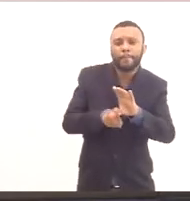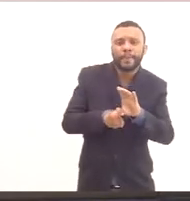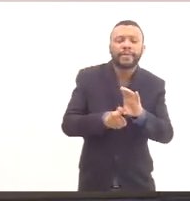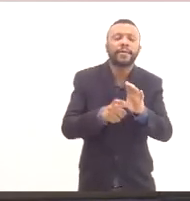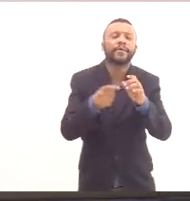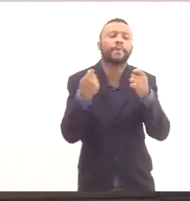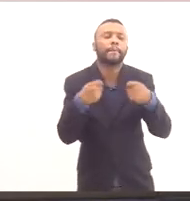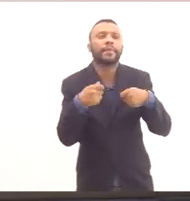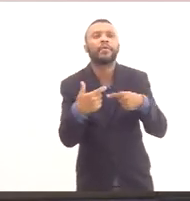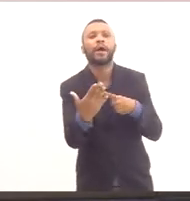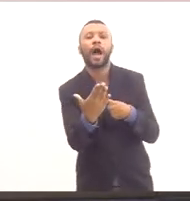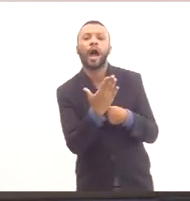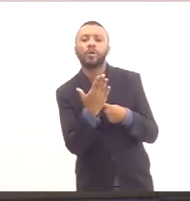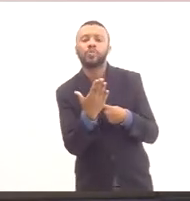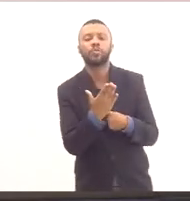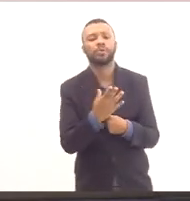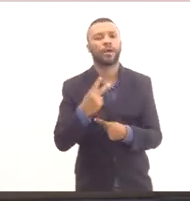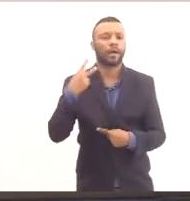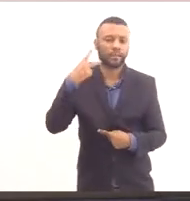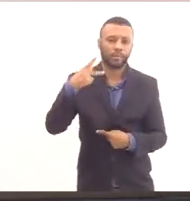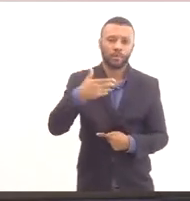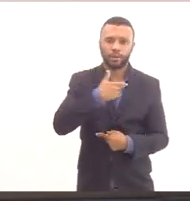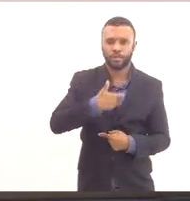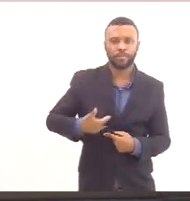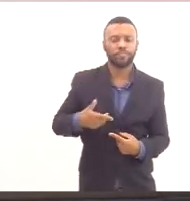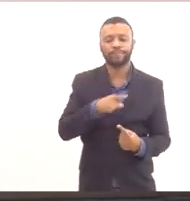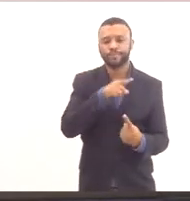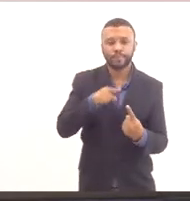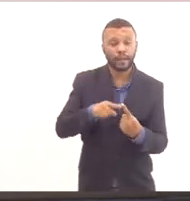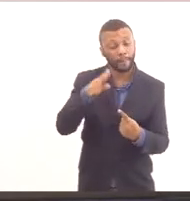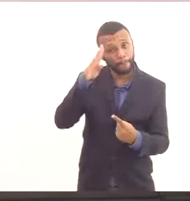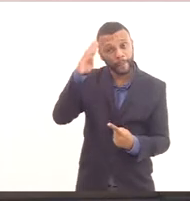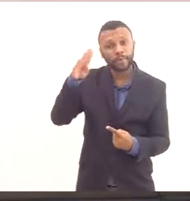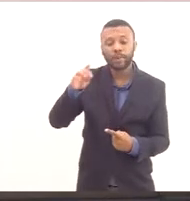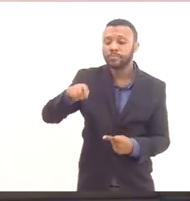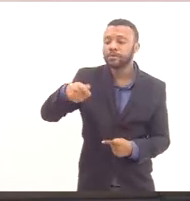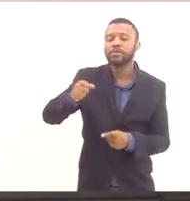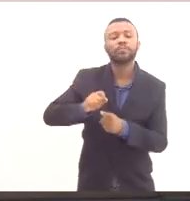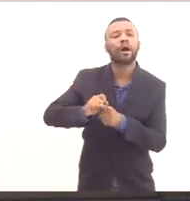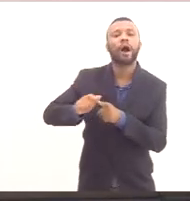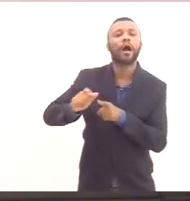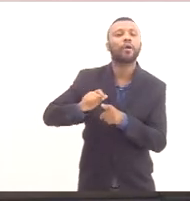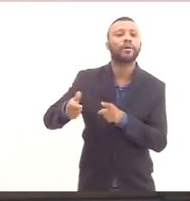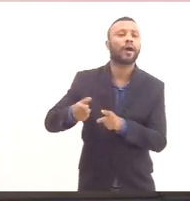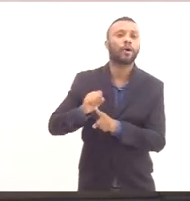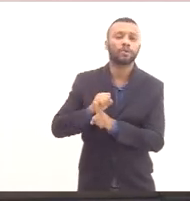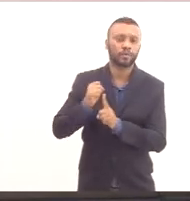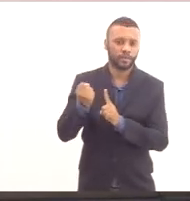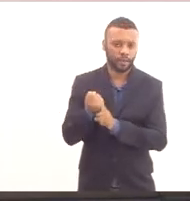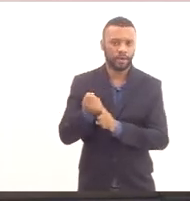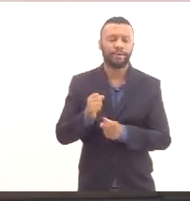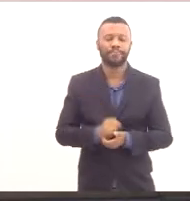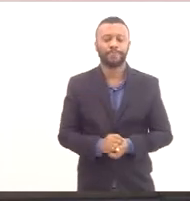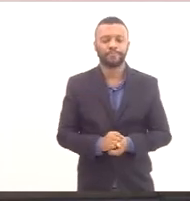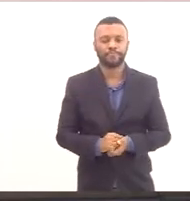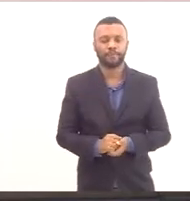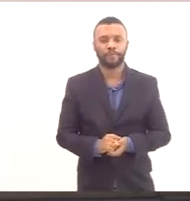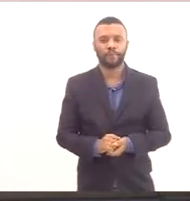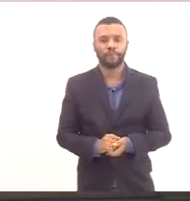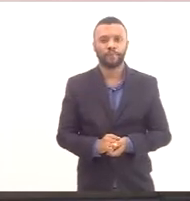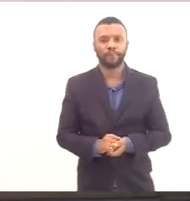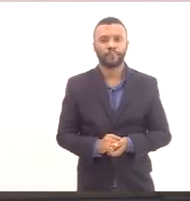carecendo das políticas públicas nesse sentido inclusive de aluguel social é na na